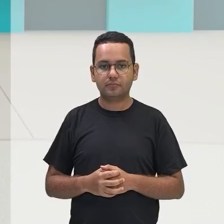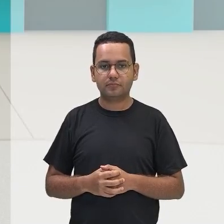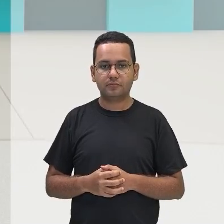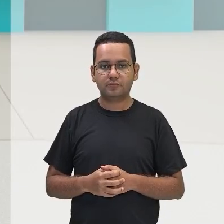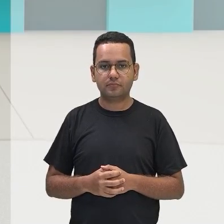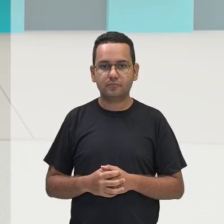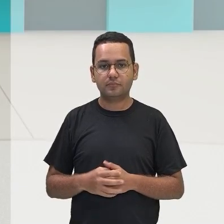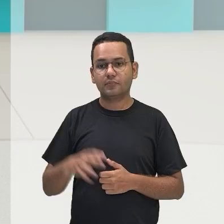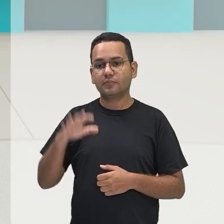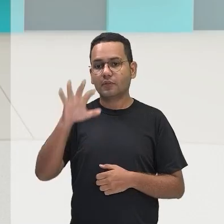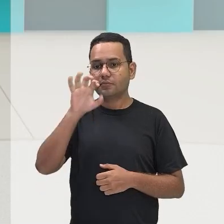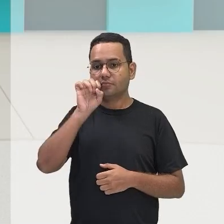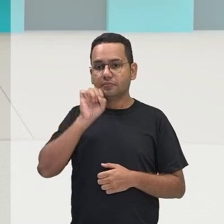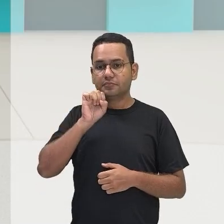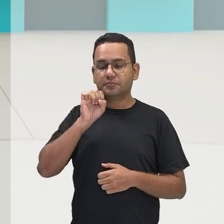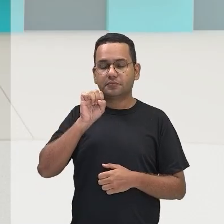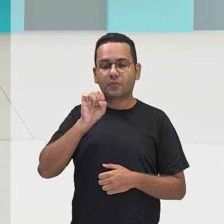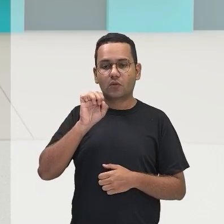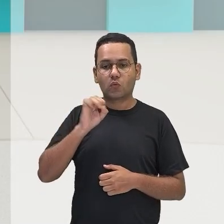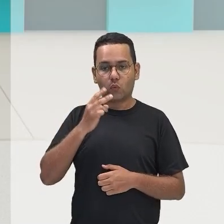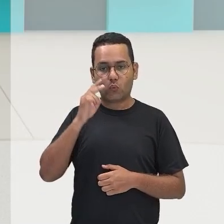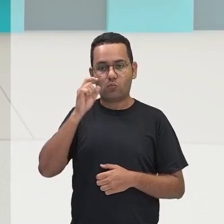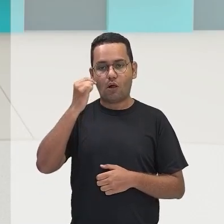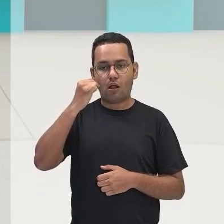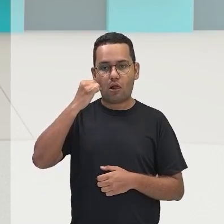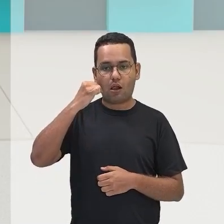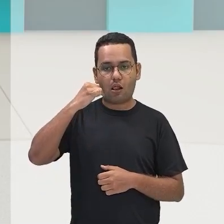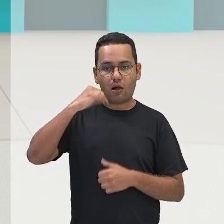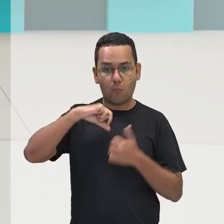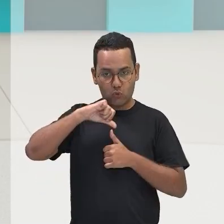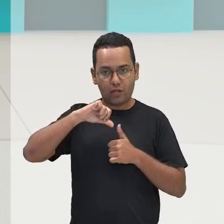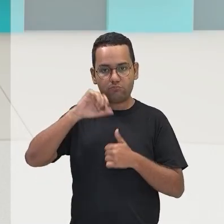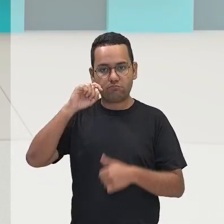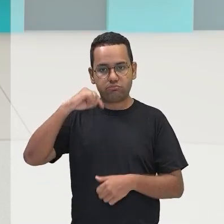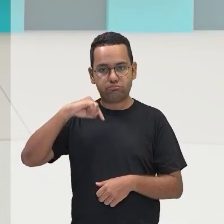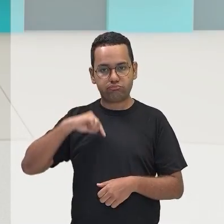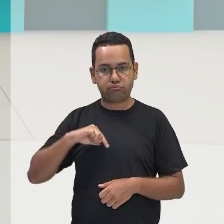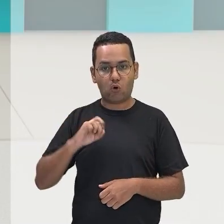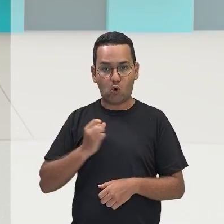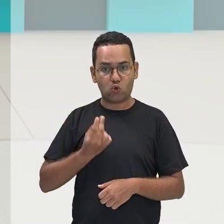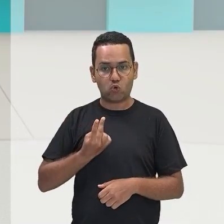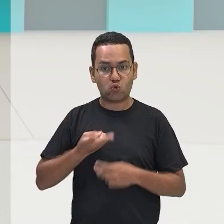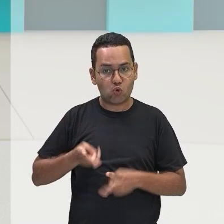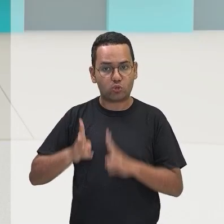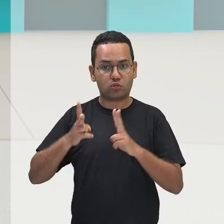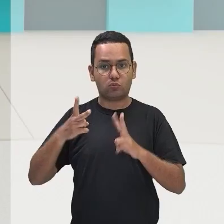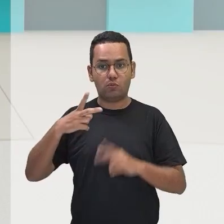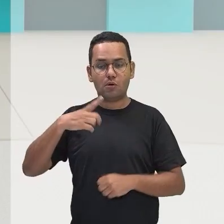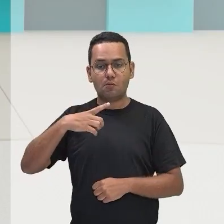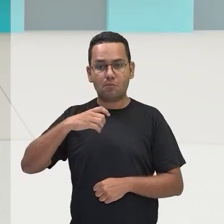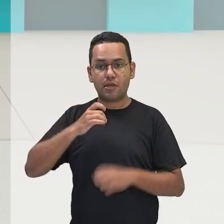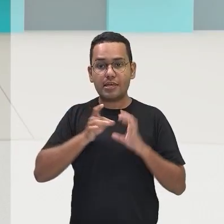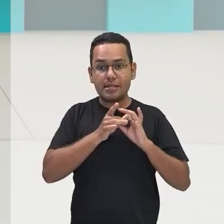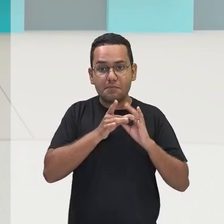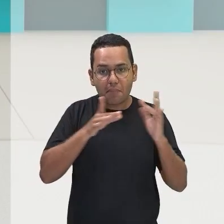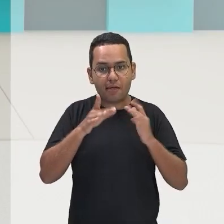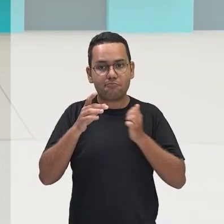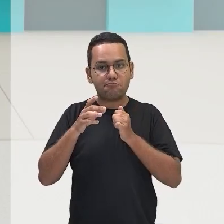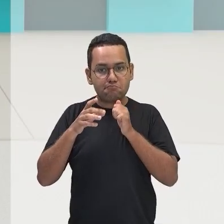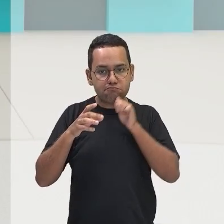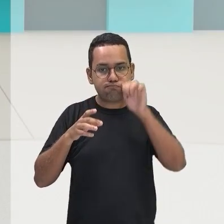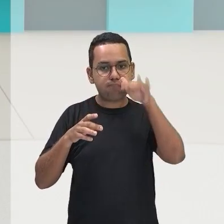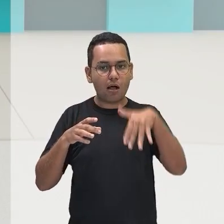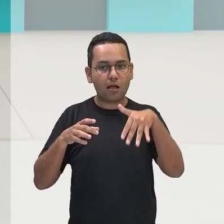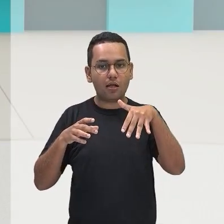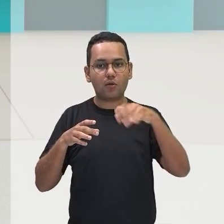o gás ruim, entra o oxigênio e volta para o nosso corpo, né? Rico em oxigênio, beleza? Então é lá que